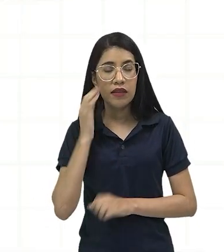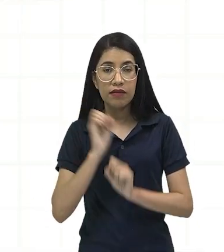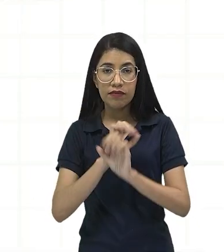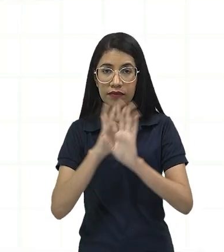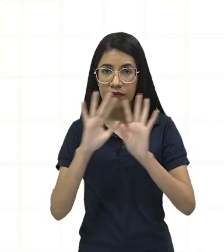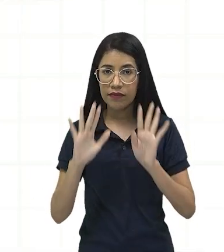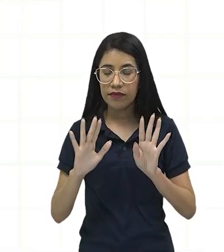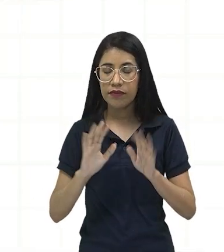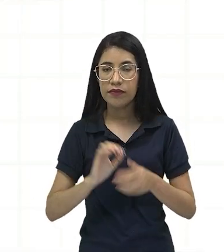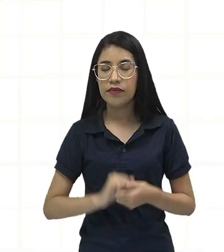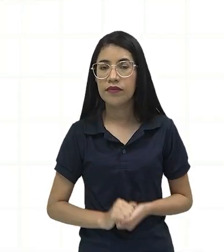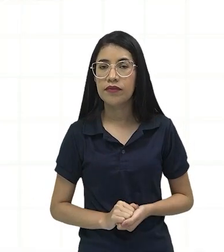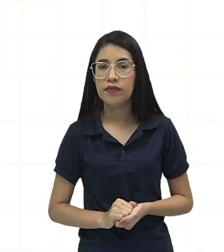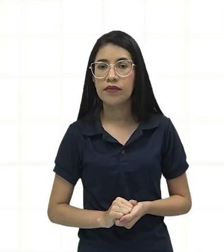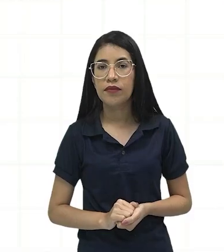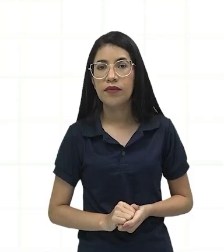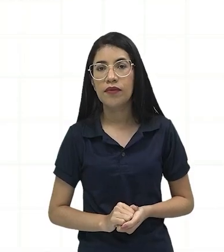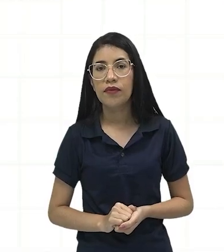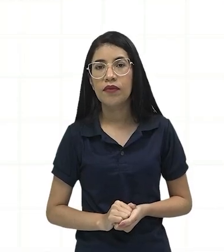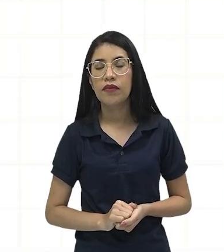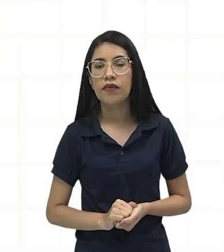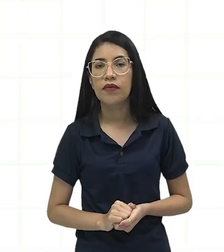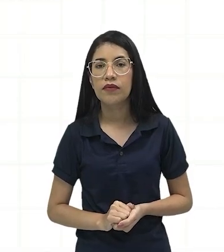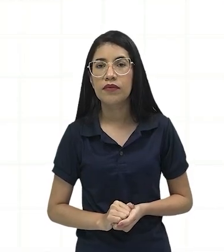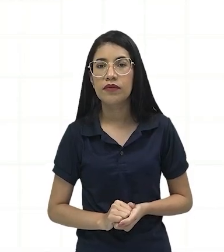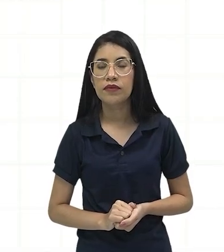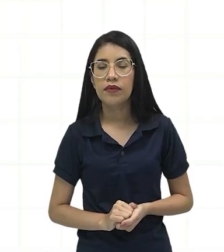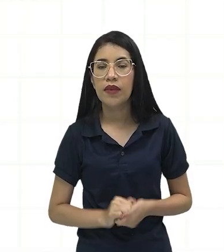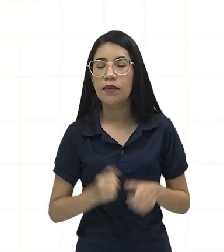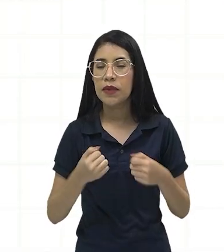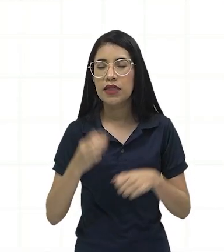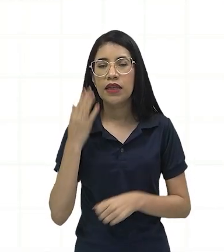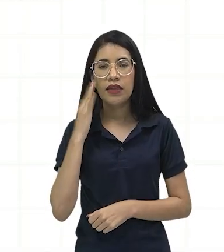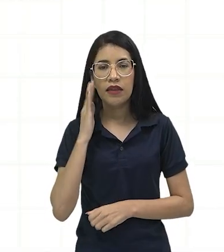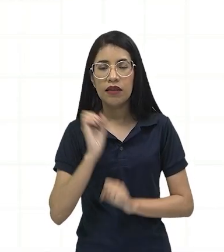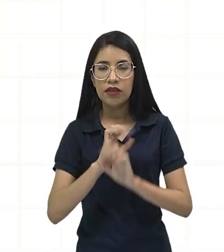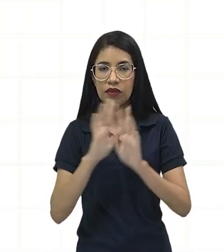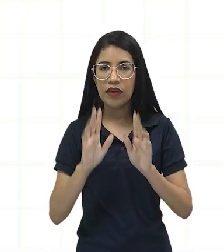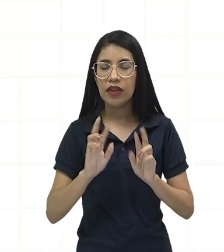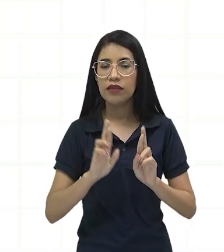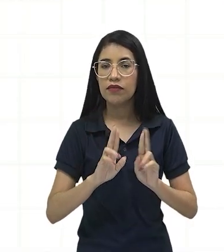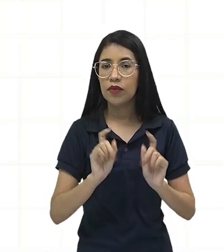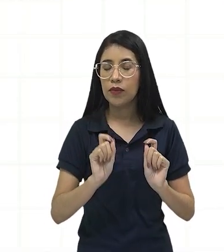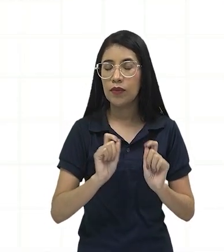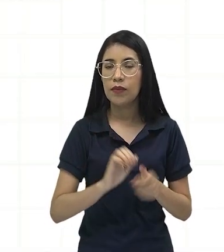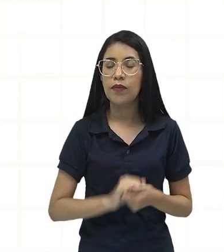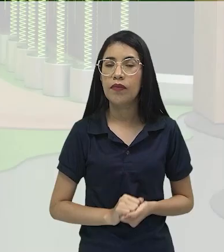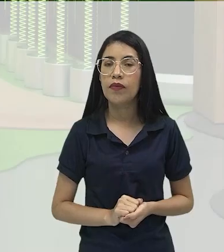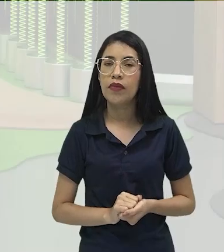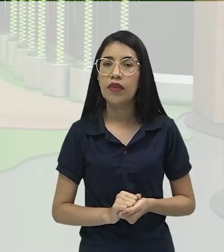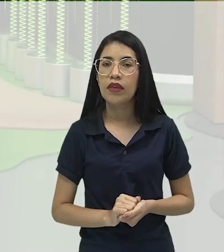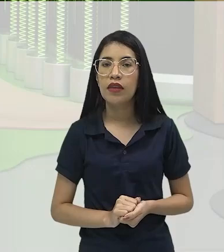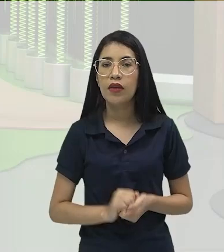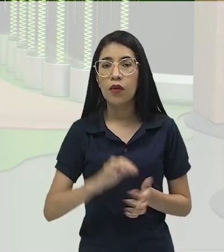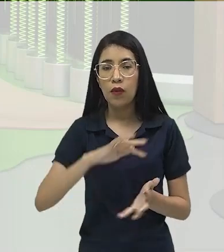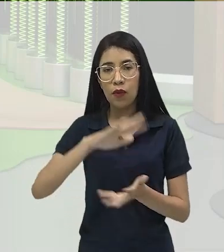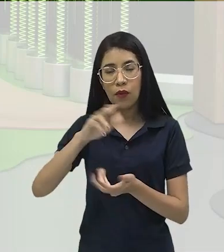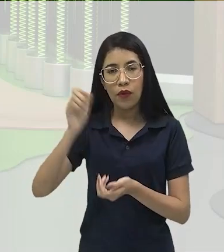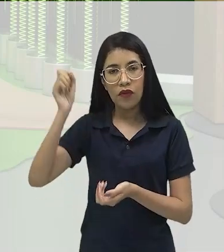bem essa diferença, tá? Então, quando falarem para vocês sobre efeito